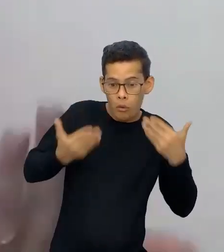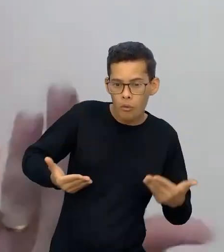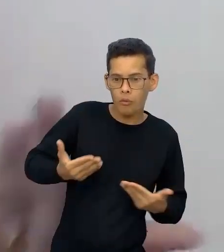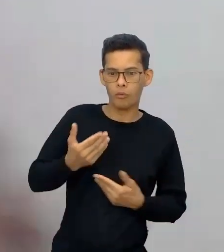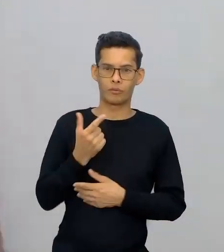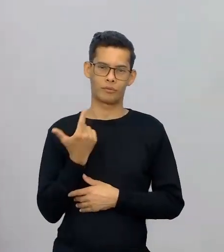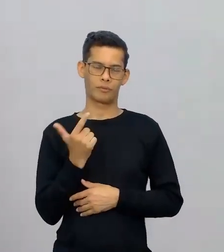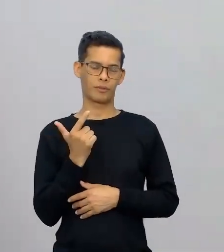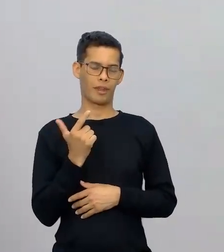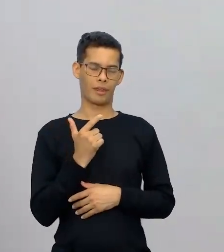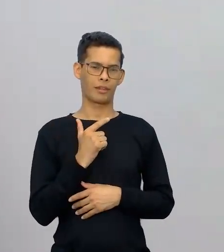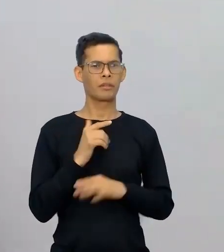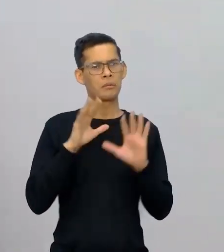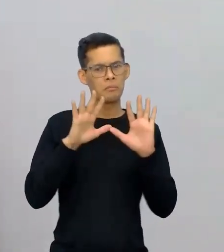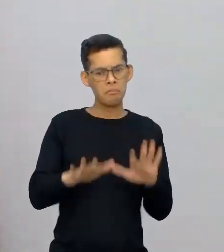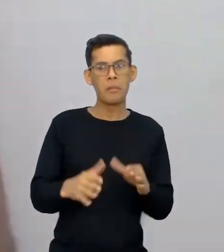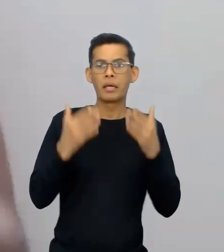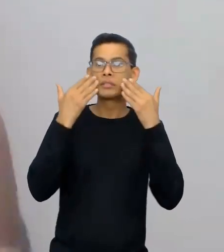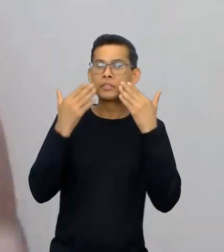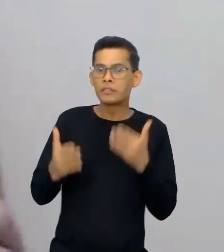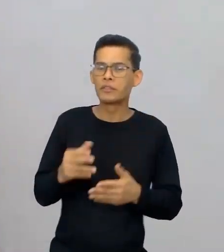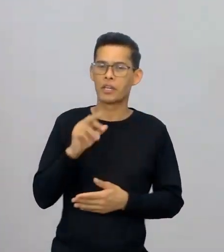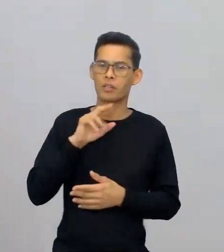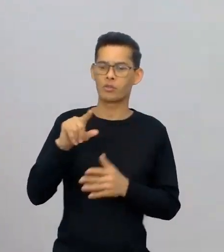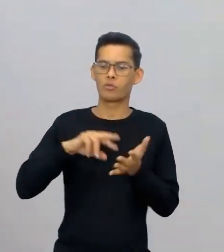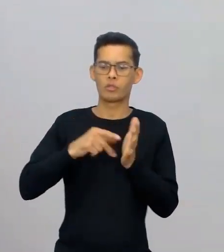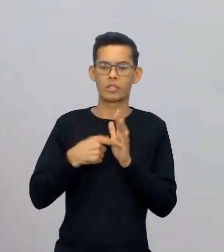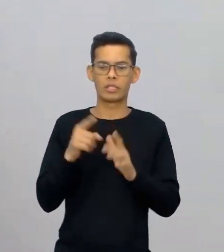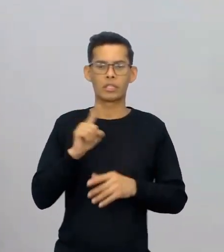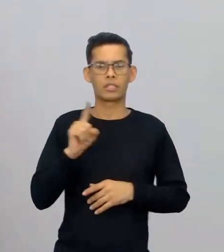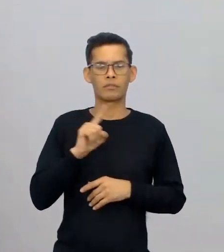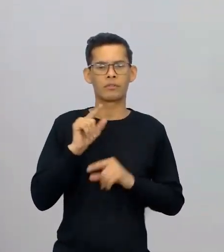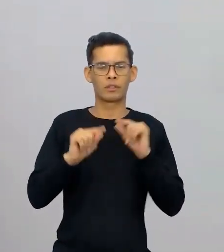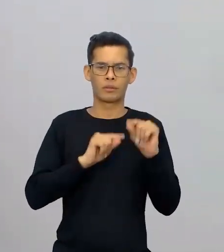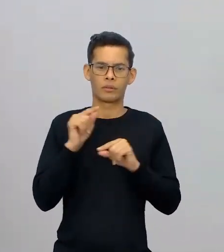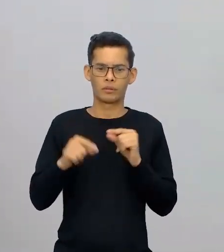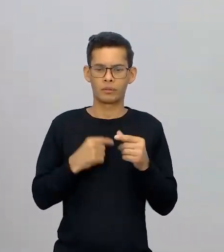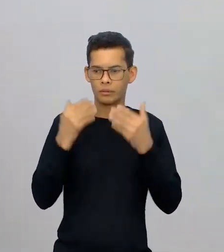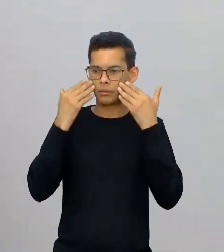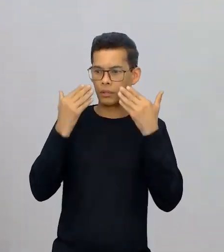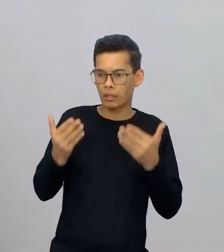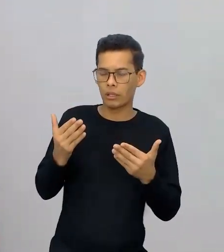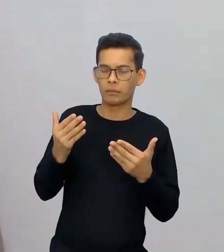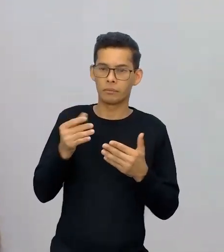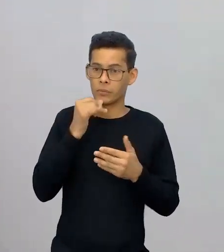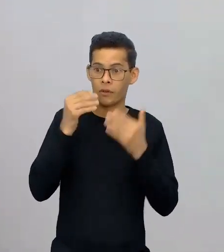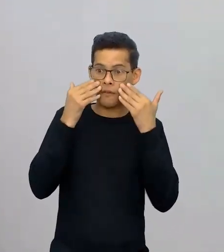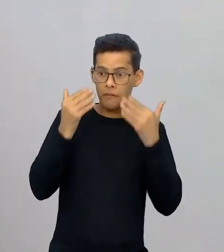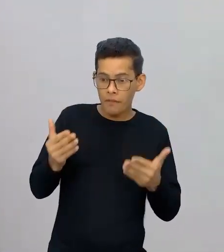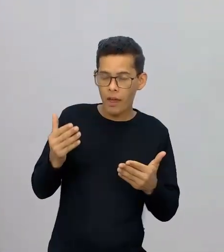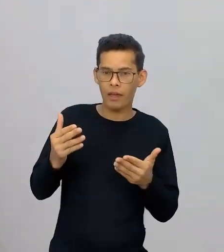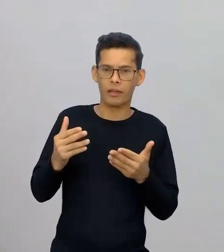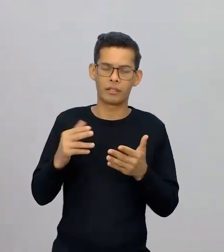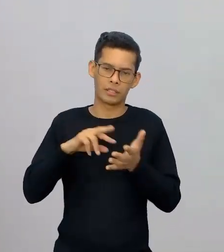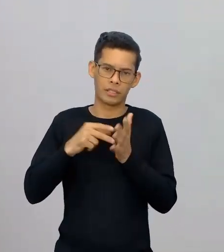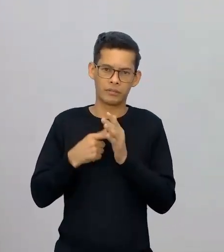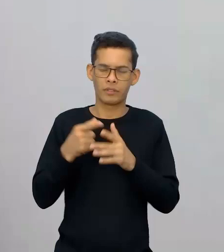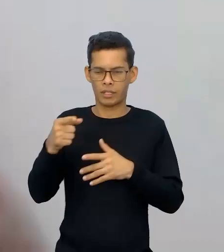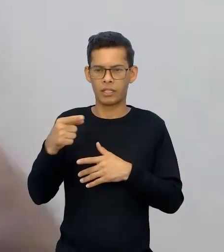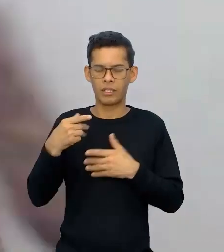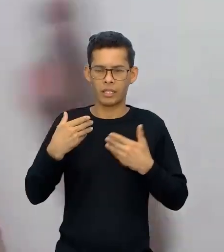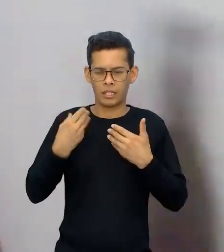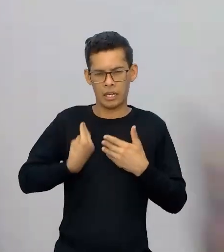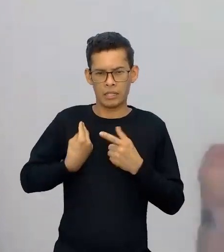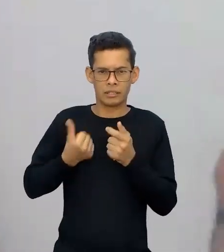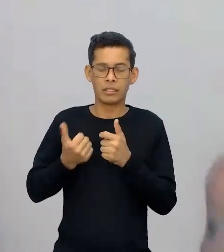que ver não significa que existe e não ver não significa que não existe, certo? A gente precisa conseguir